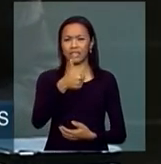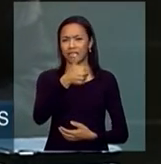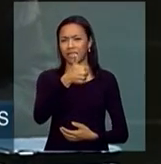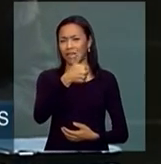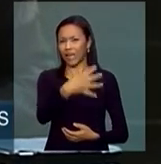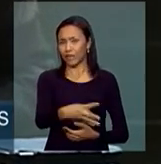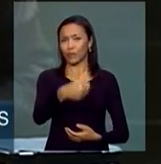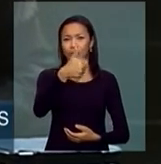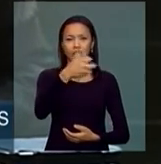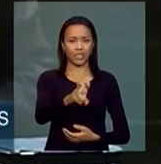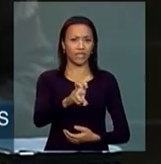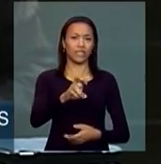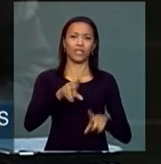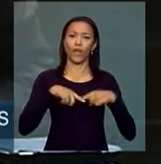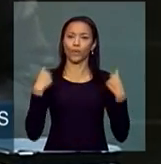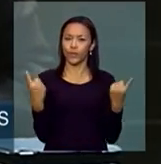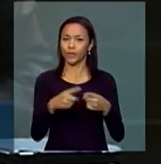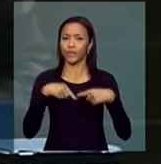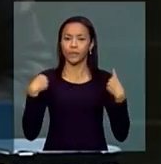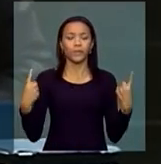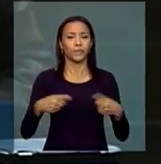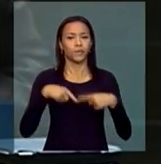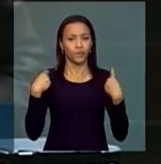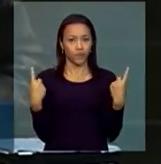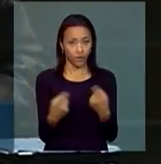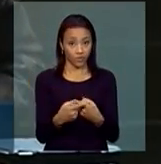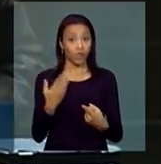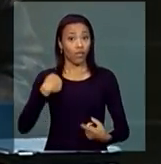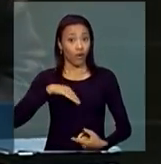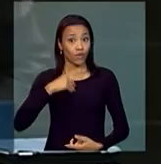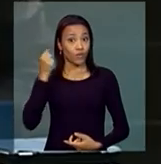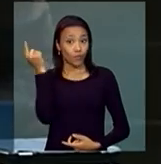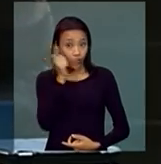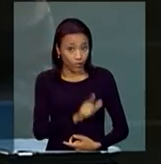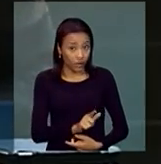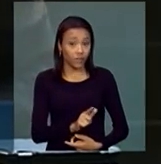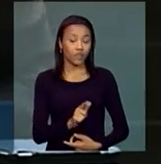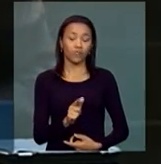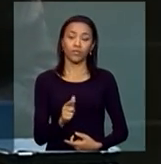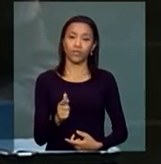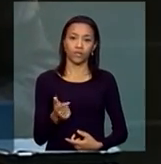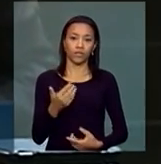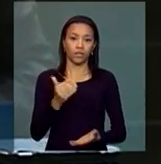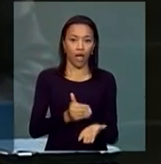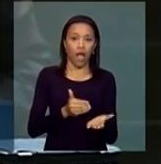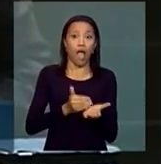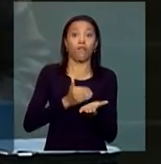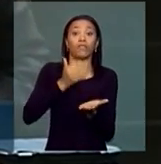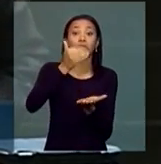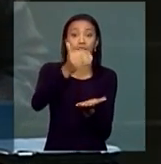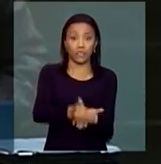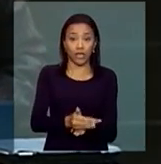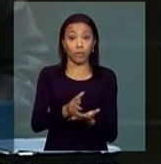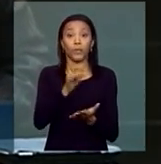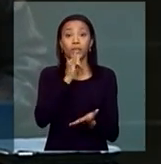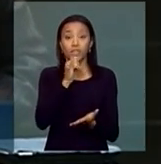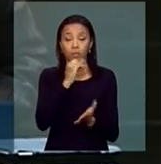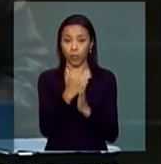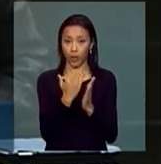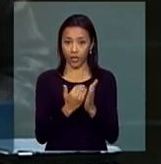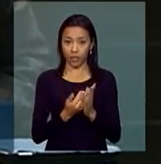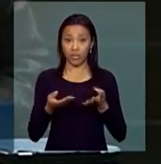Casa Civil, os avanços importantes, como também não tinha falado, o programa de inovação tecnológica, né,